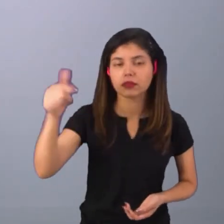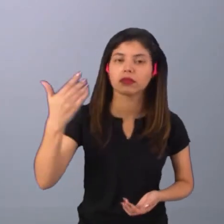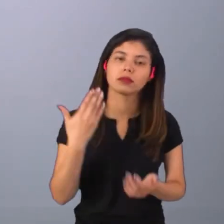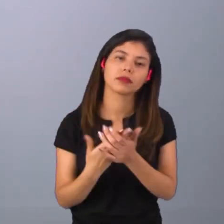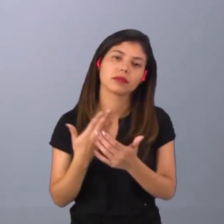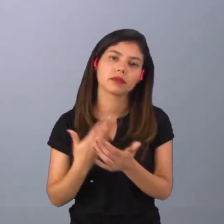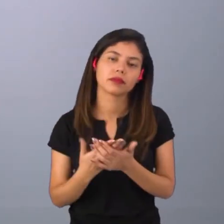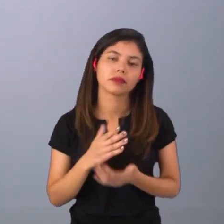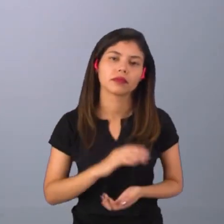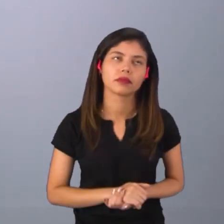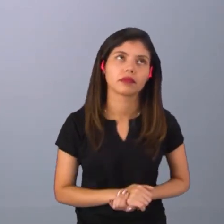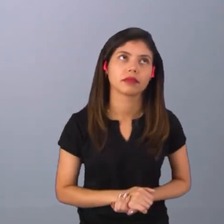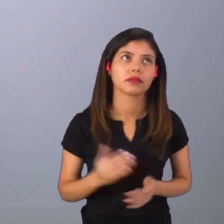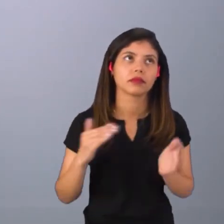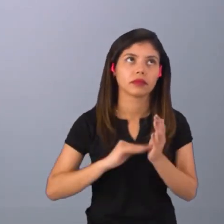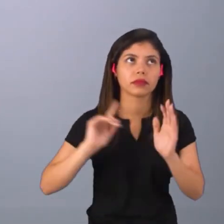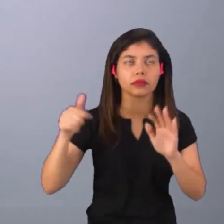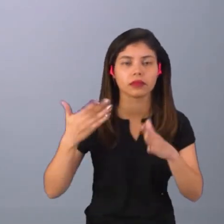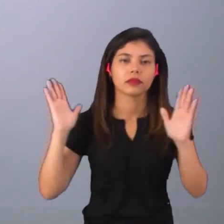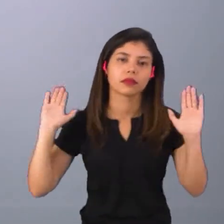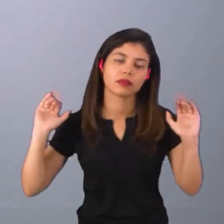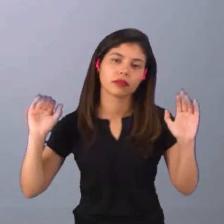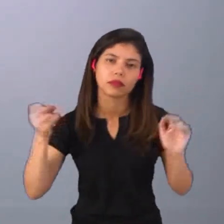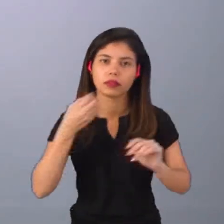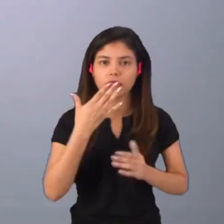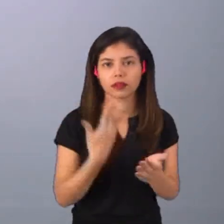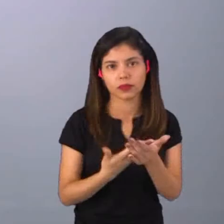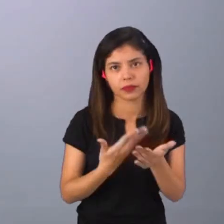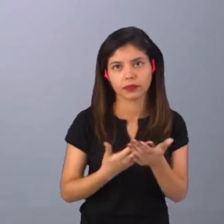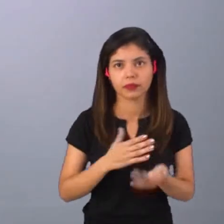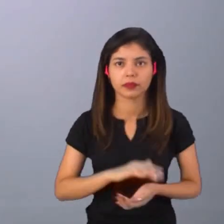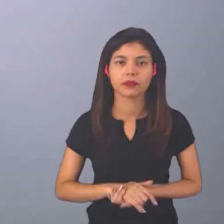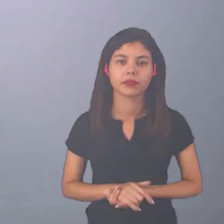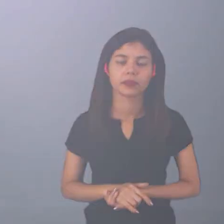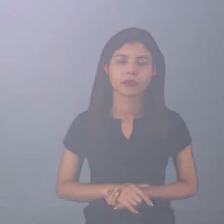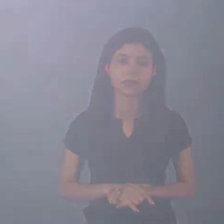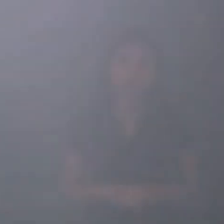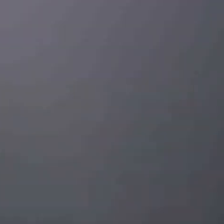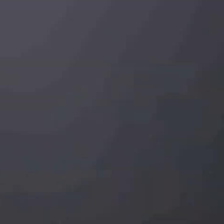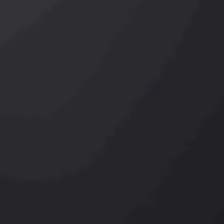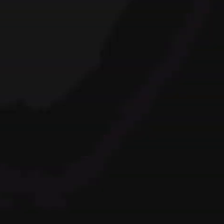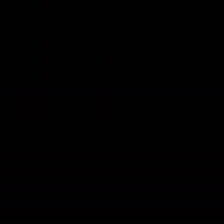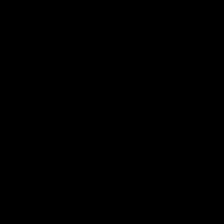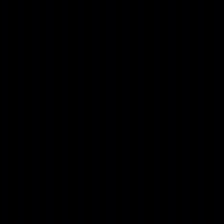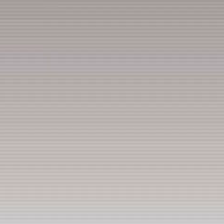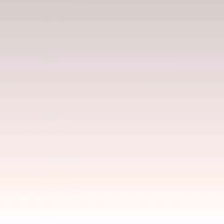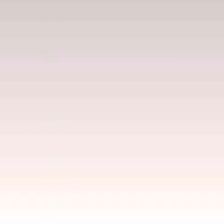assistir também as nossas próximas aulas e até a próxima e bons estudos!